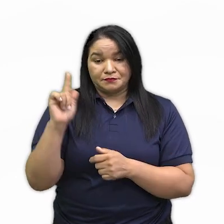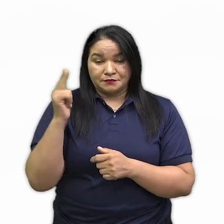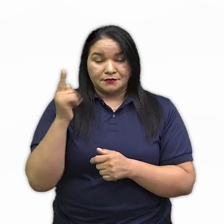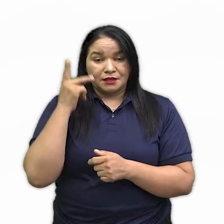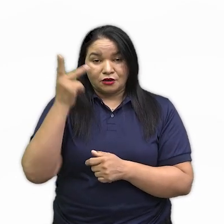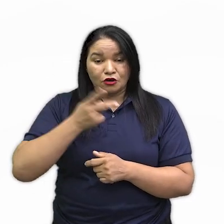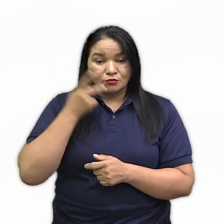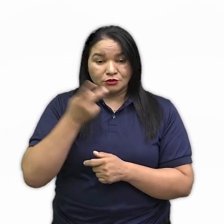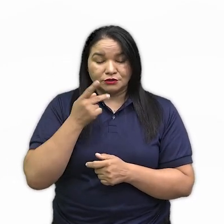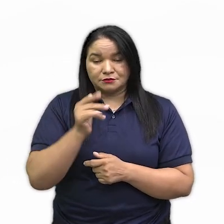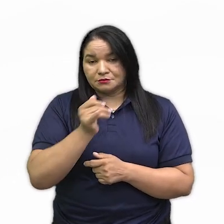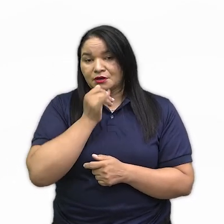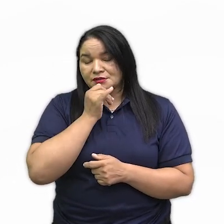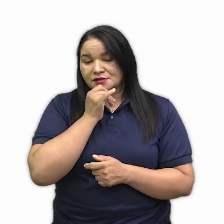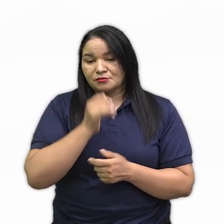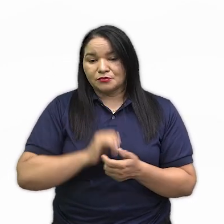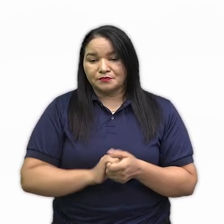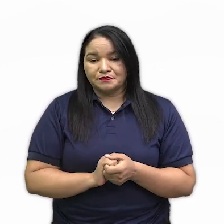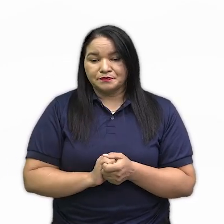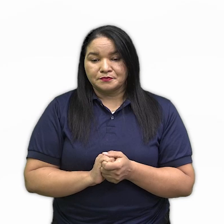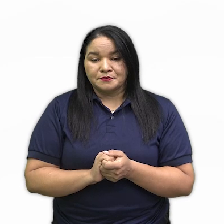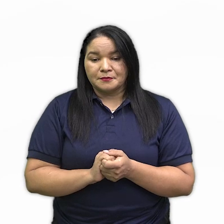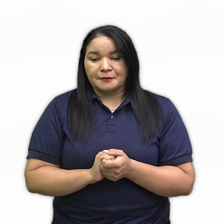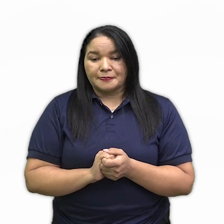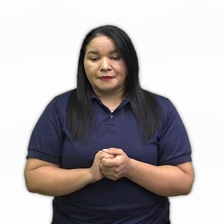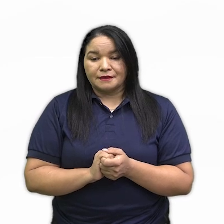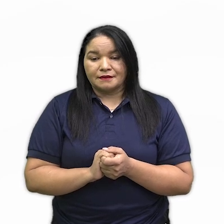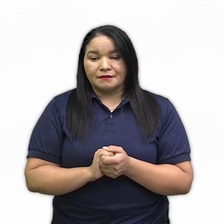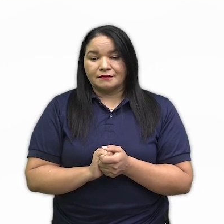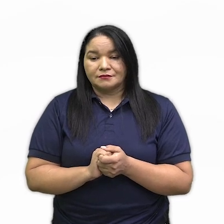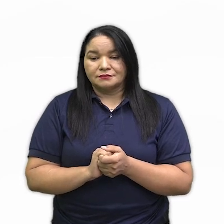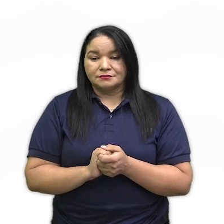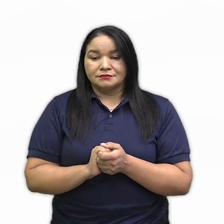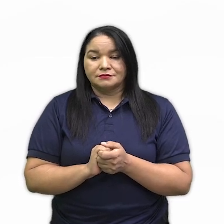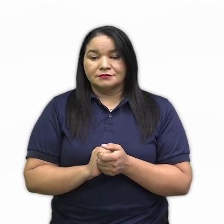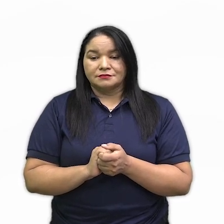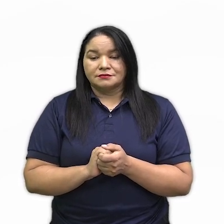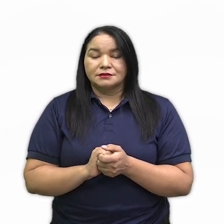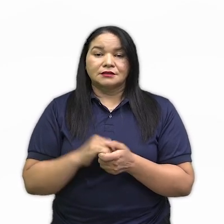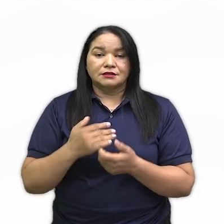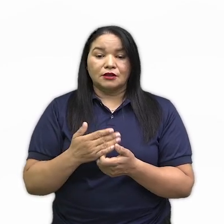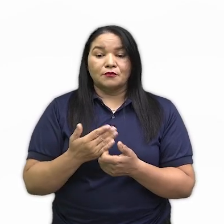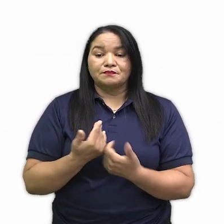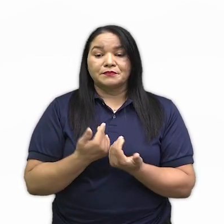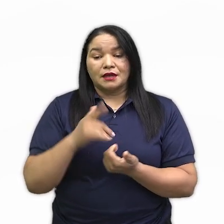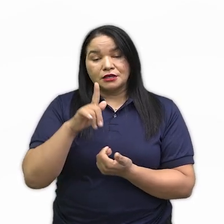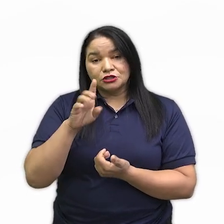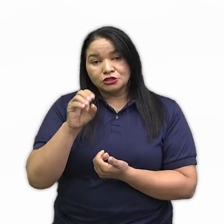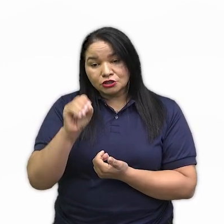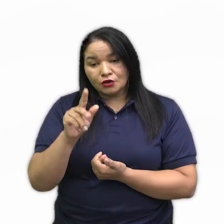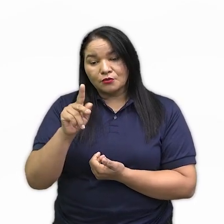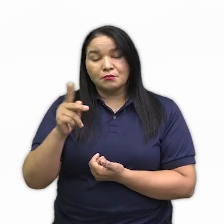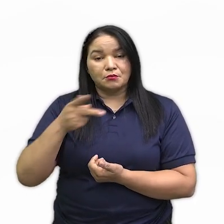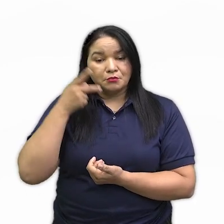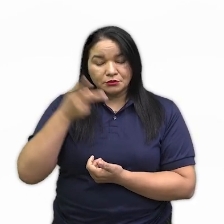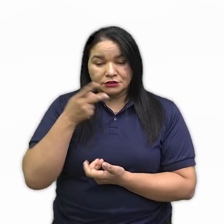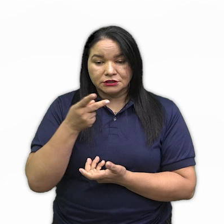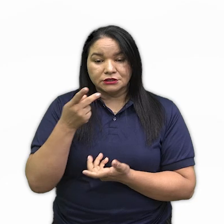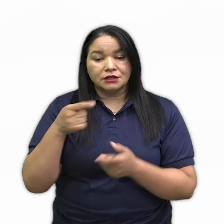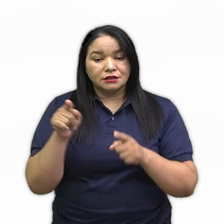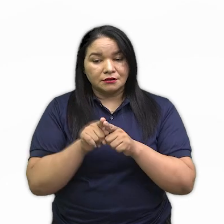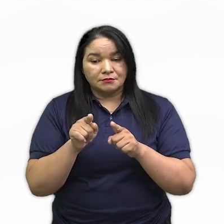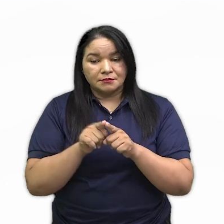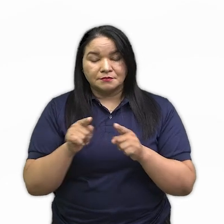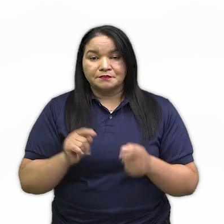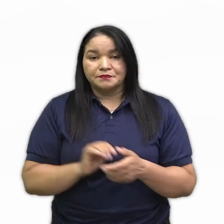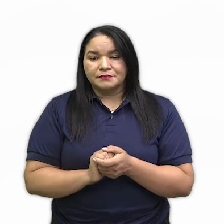geopolítica, que é como se fosse uma derivação da geografia política, a geopolítica, tá? Então, do ponto de vista